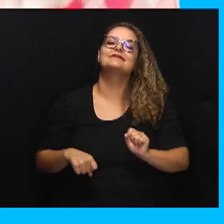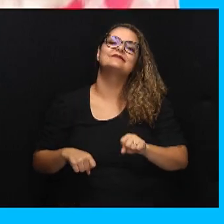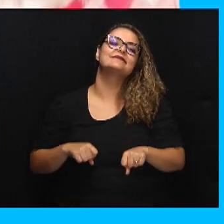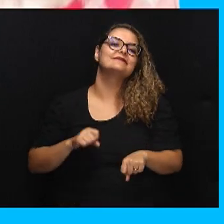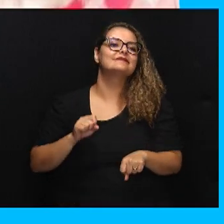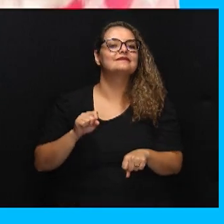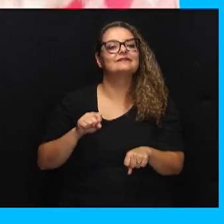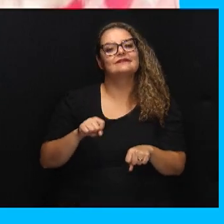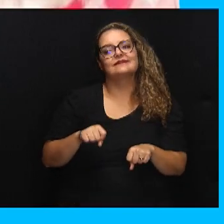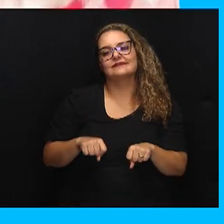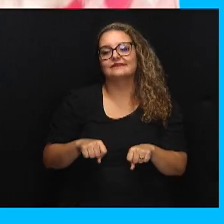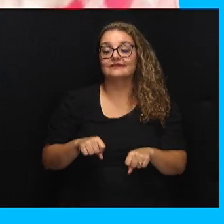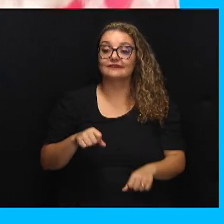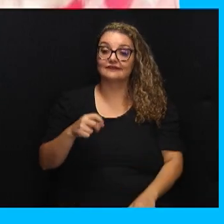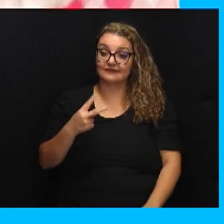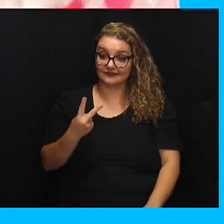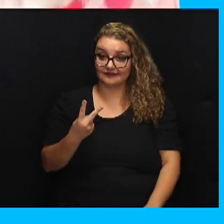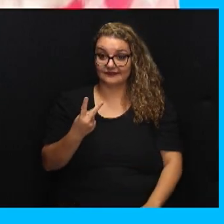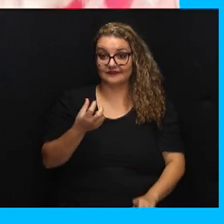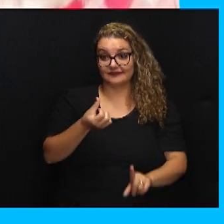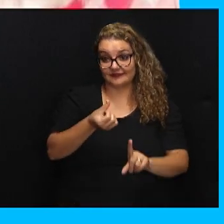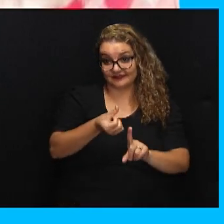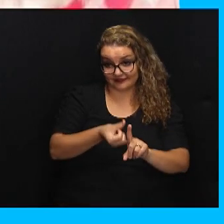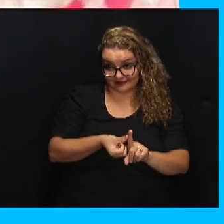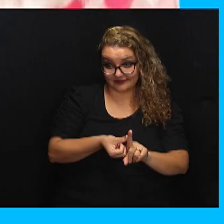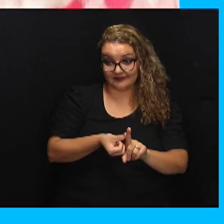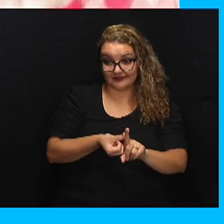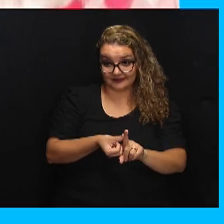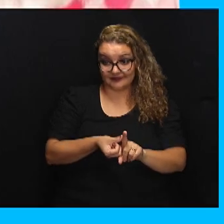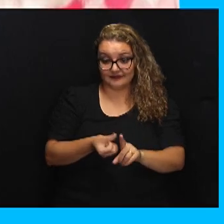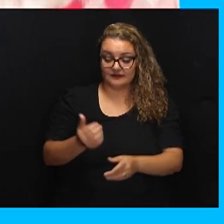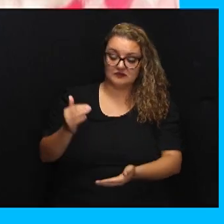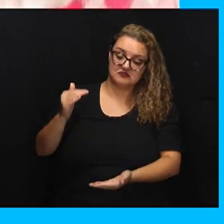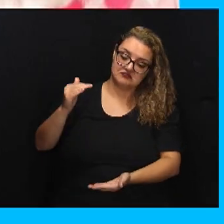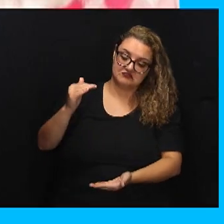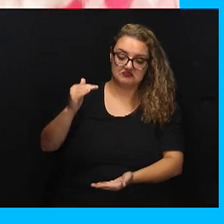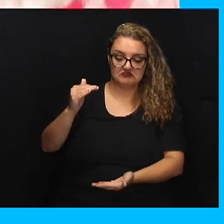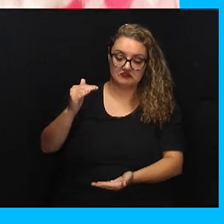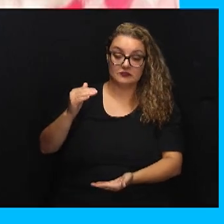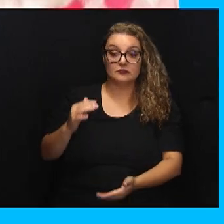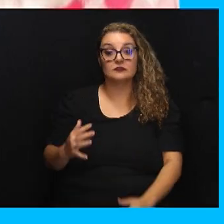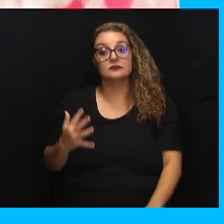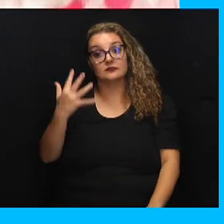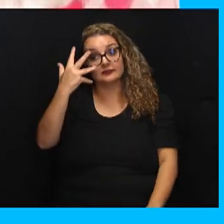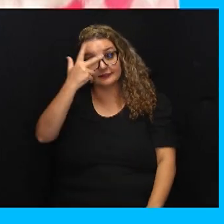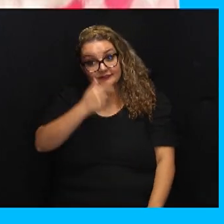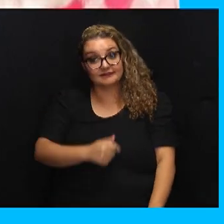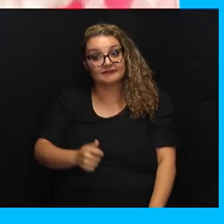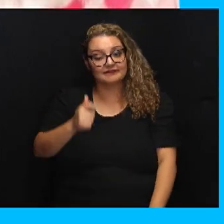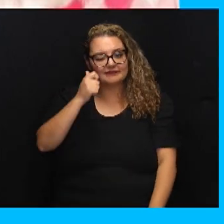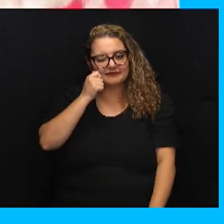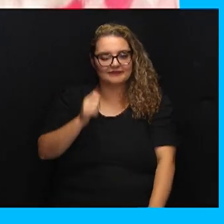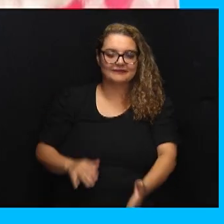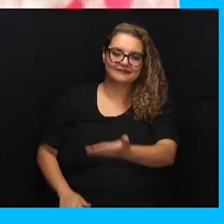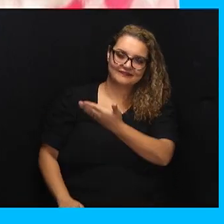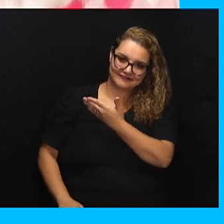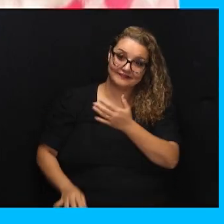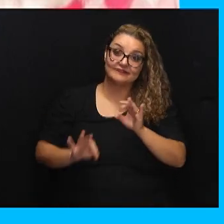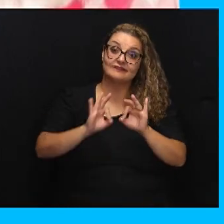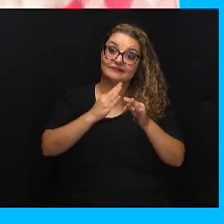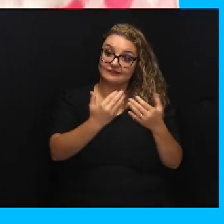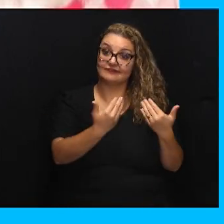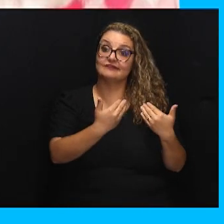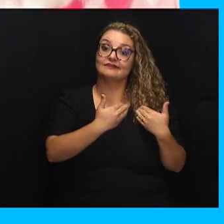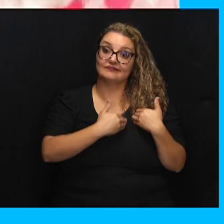Ela tem entre 2 e 6 meses e é de porte médio. Essa linda doguinha só precisa de uma família responsável